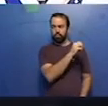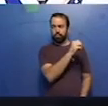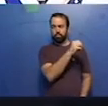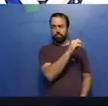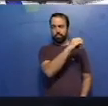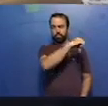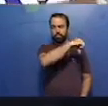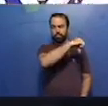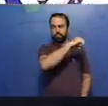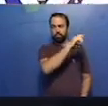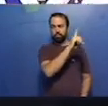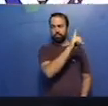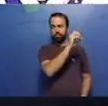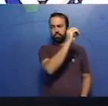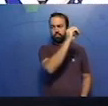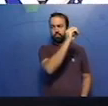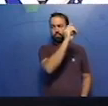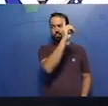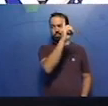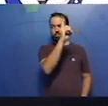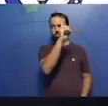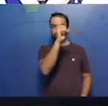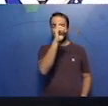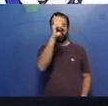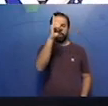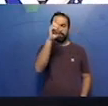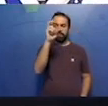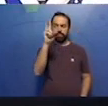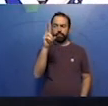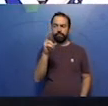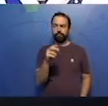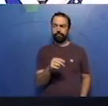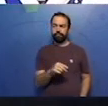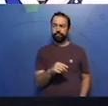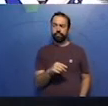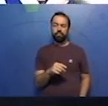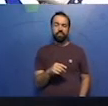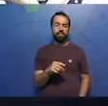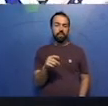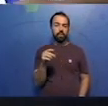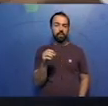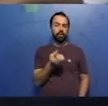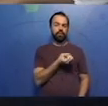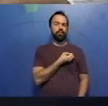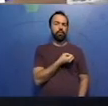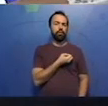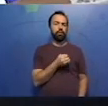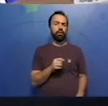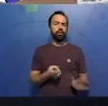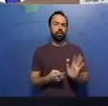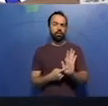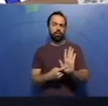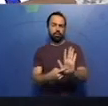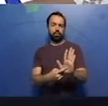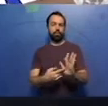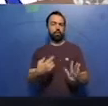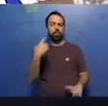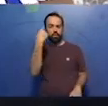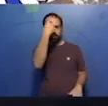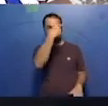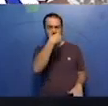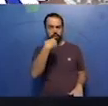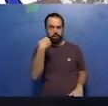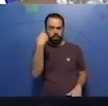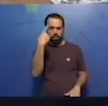Esses algarismos maiores, eles indicam a hora, né? A hora cheia. Então, quando o ponteiro que indica